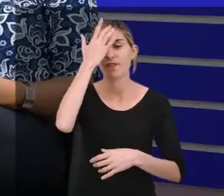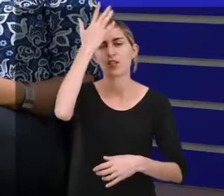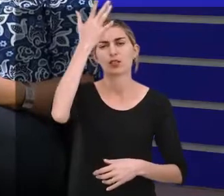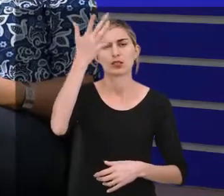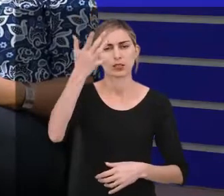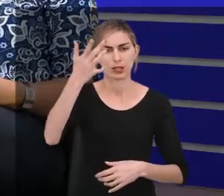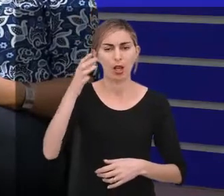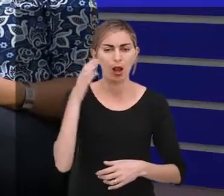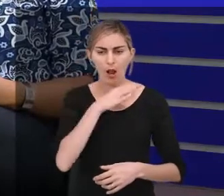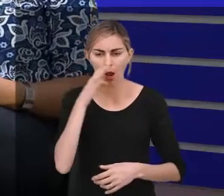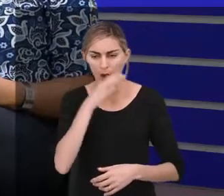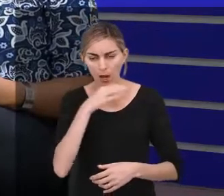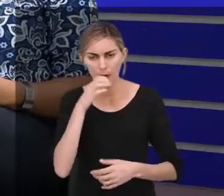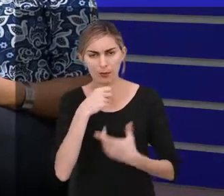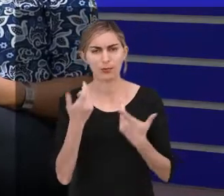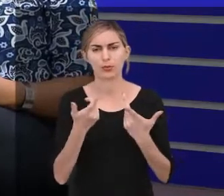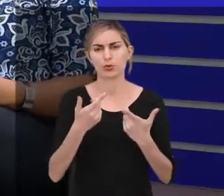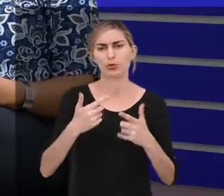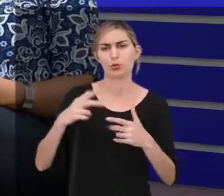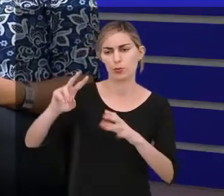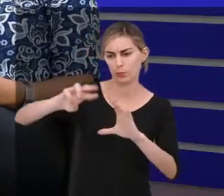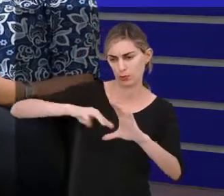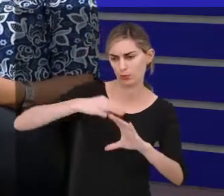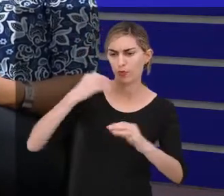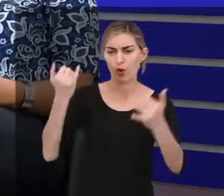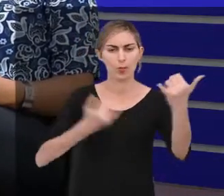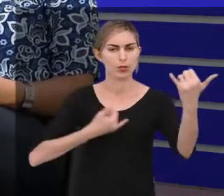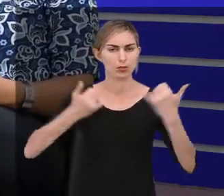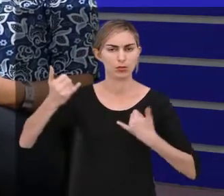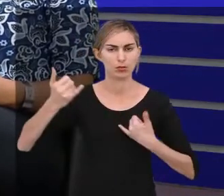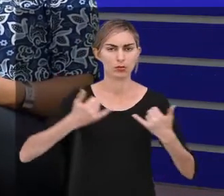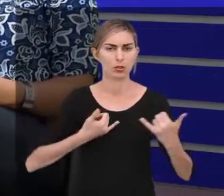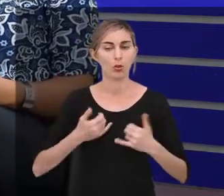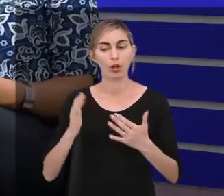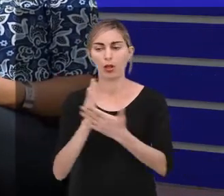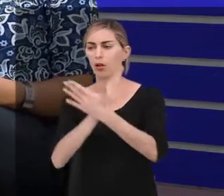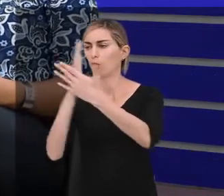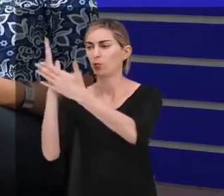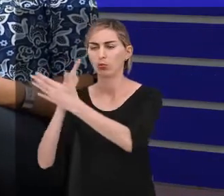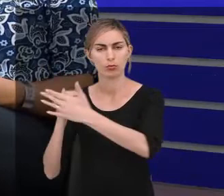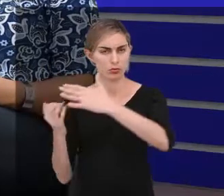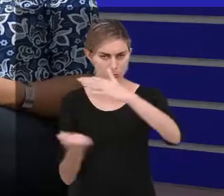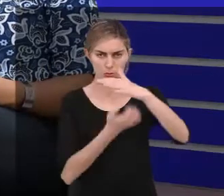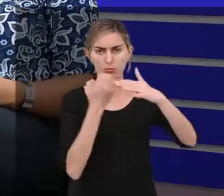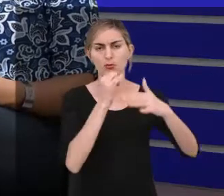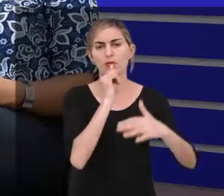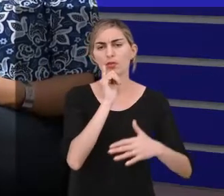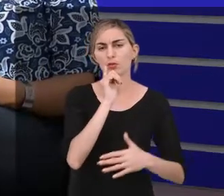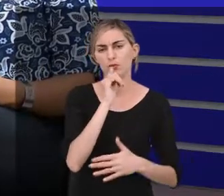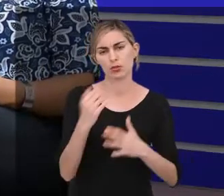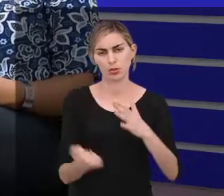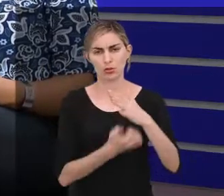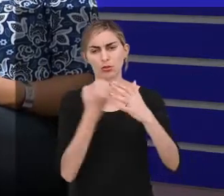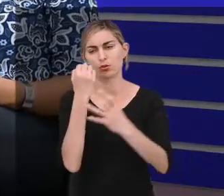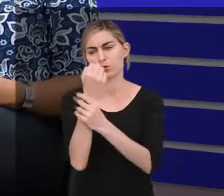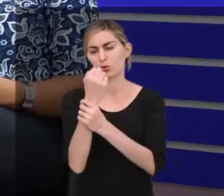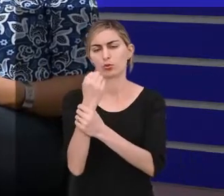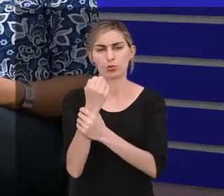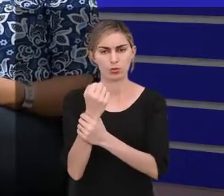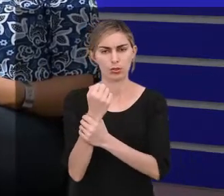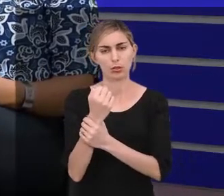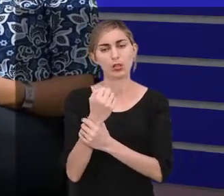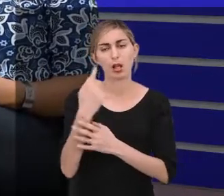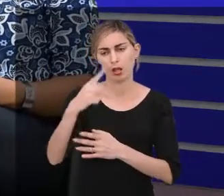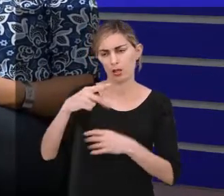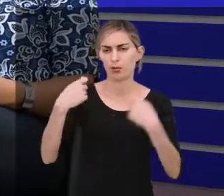facilitar, para agilizar o recebimento das informações. E tem algumas empresas, como por exemplo, empresas de segurança,